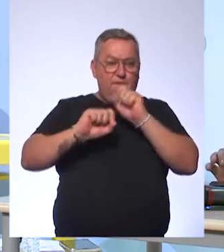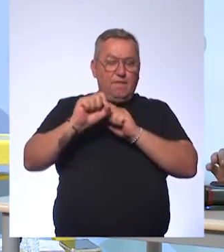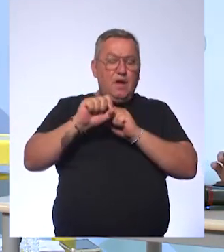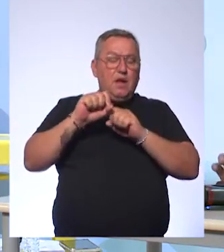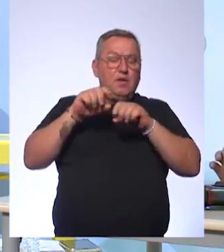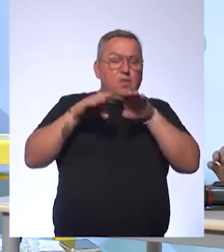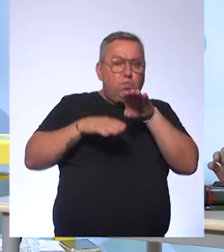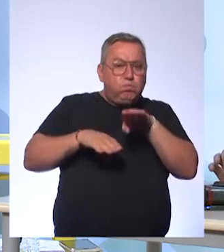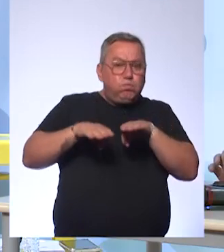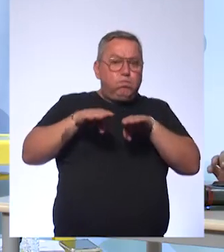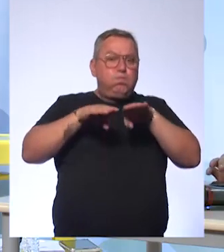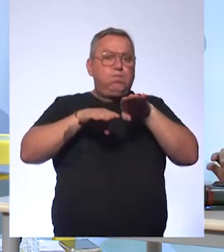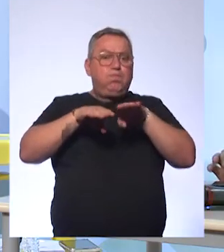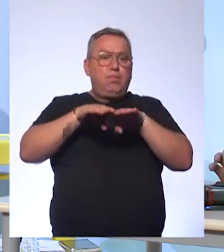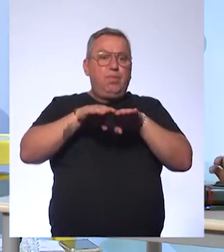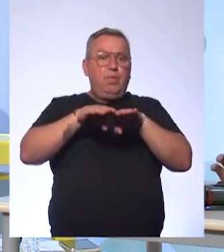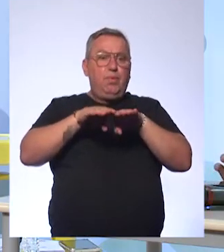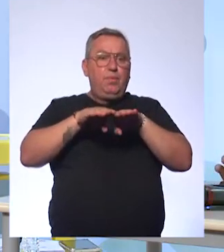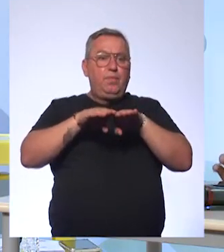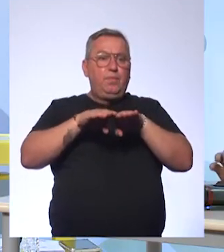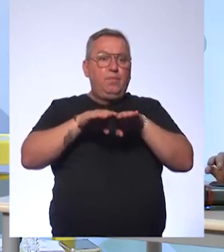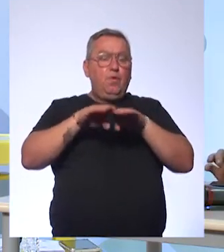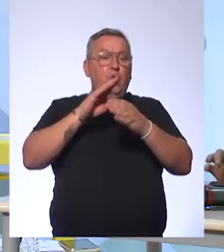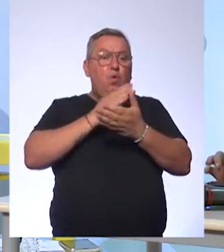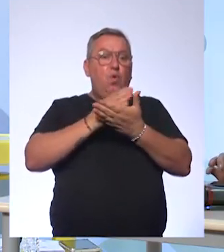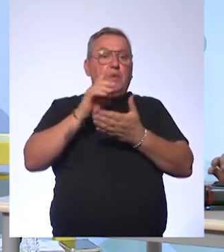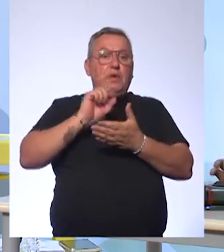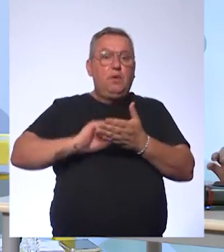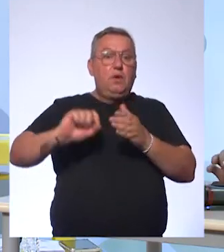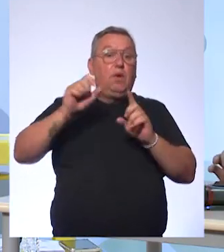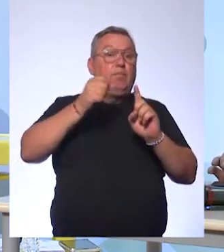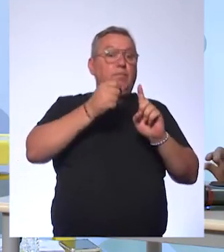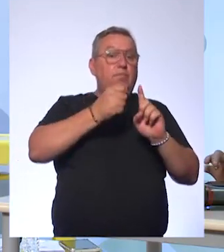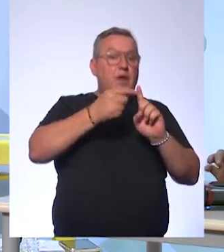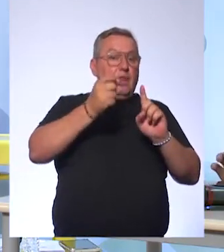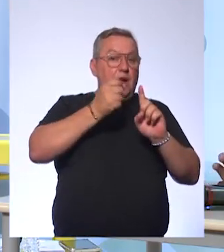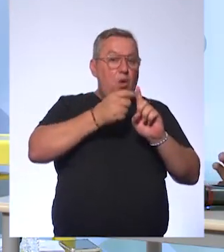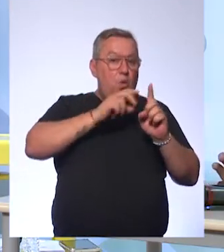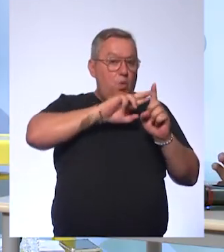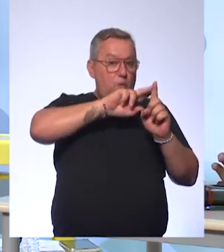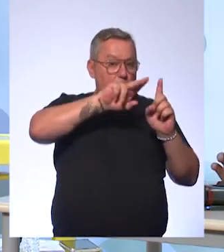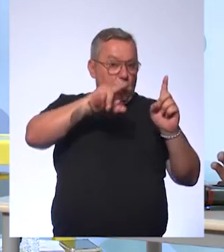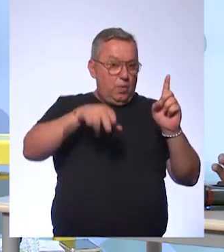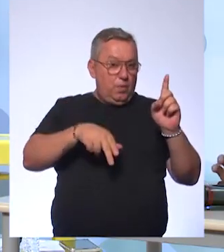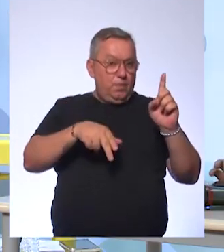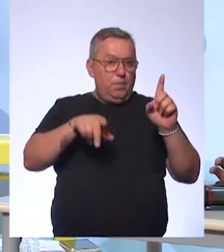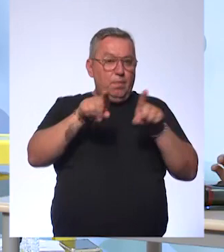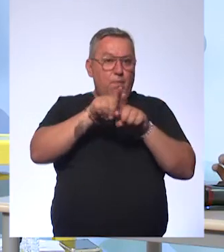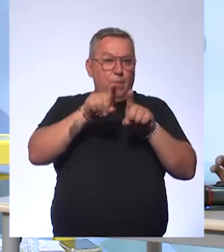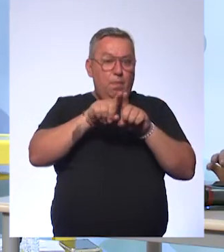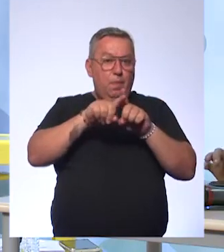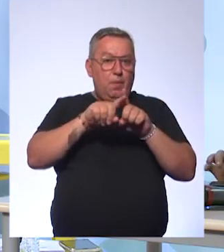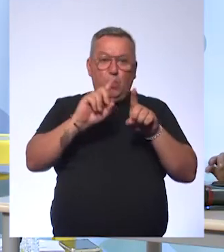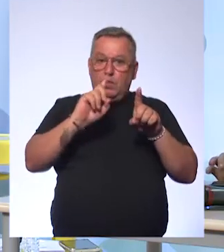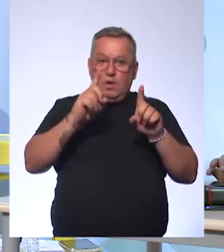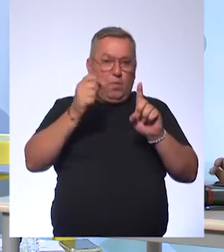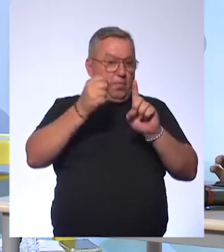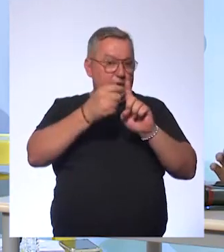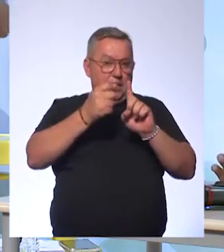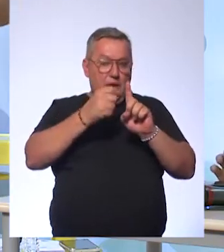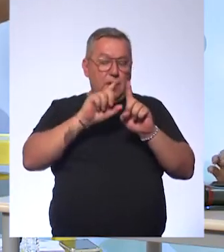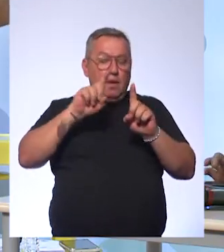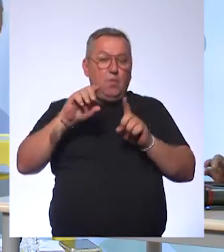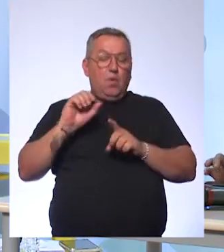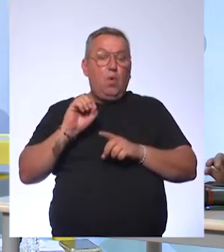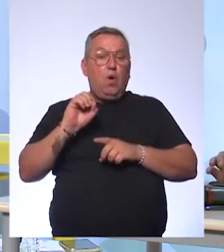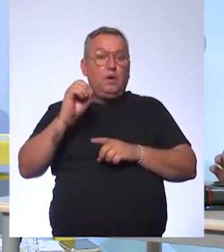balanceamento da equação química partindo dos metais, ok? E depois os ametais, depois o